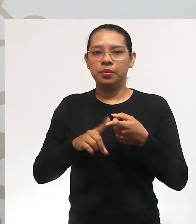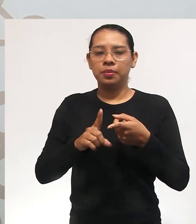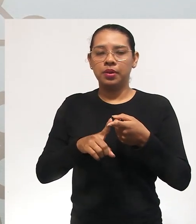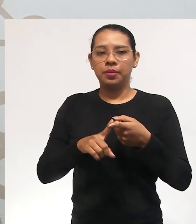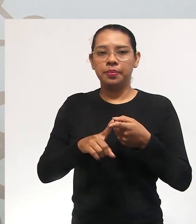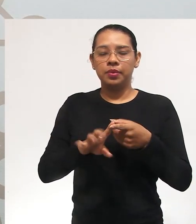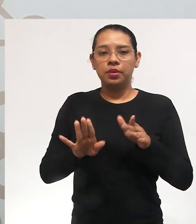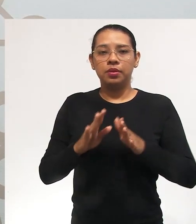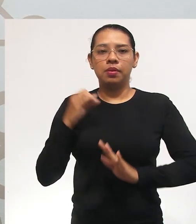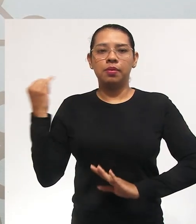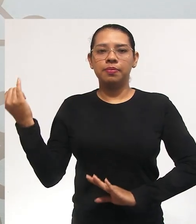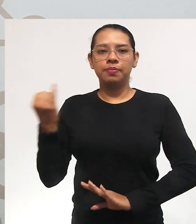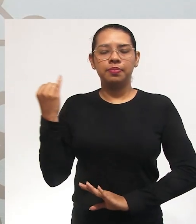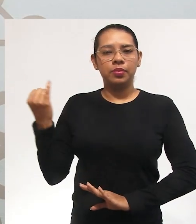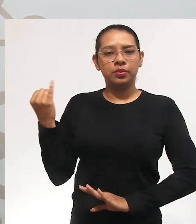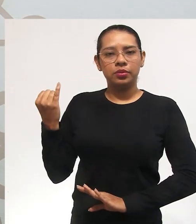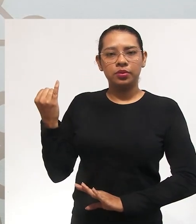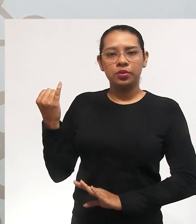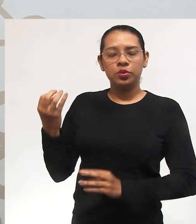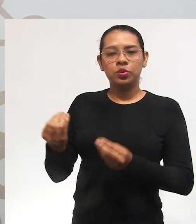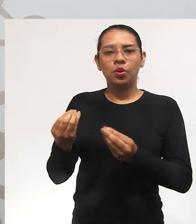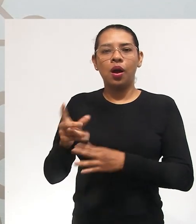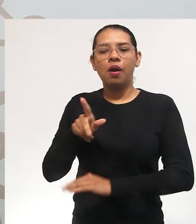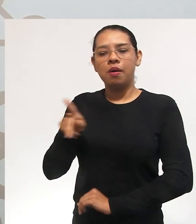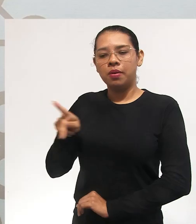já falou, né? A importância disso